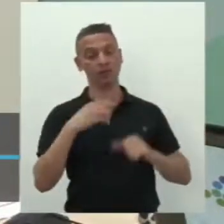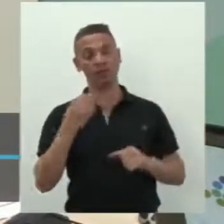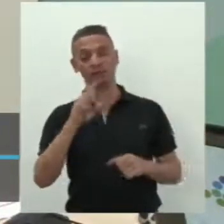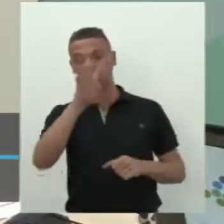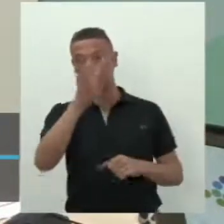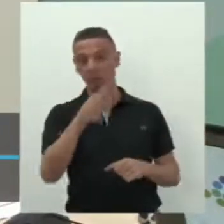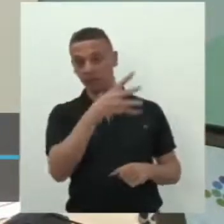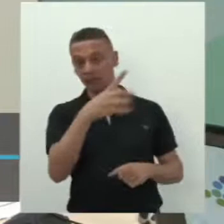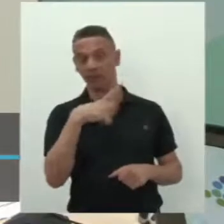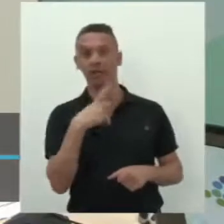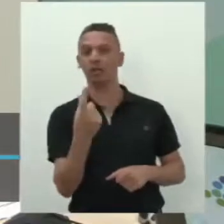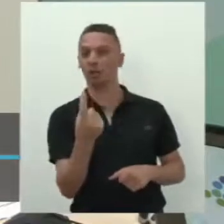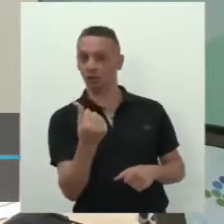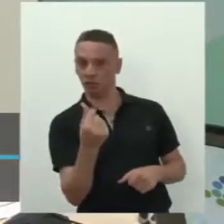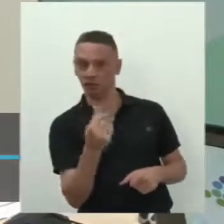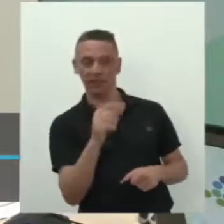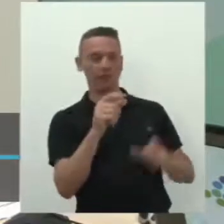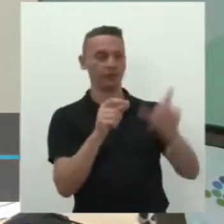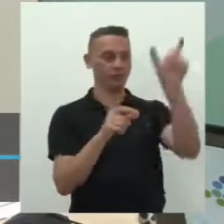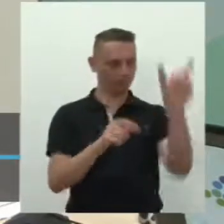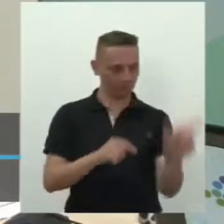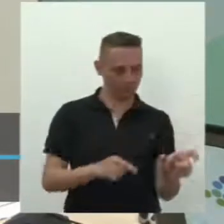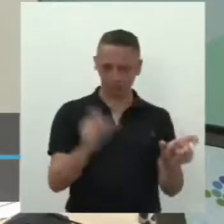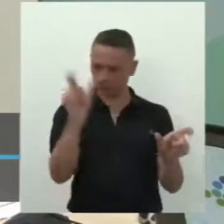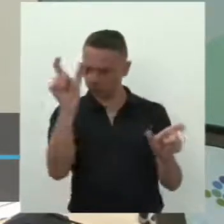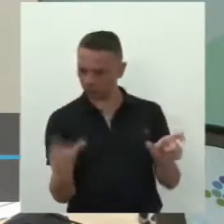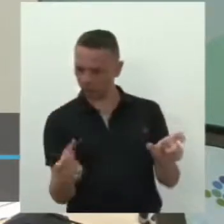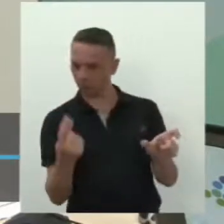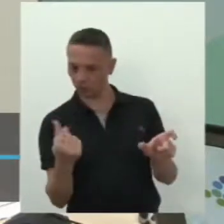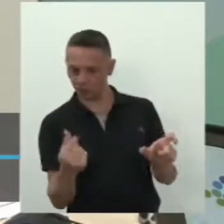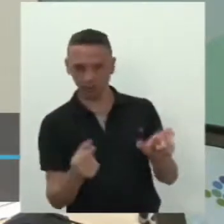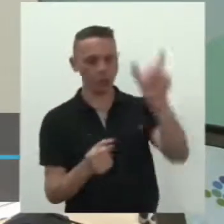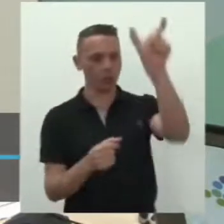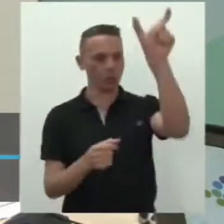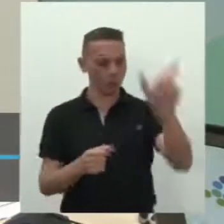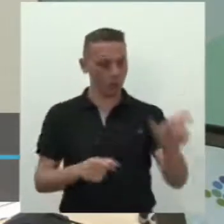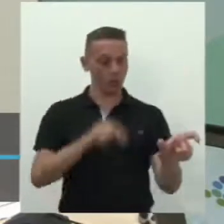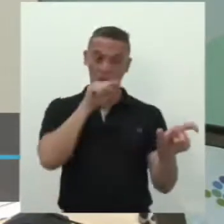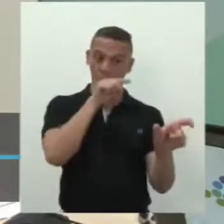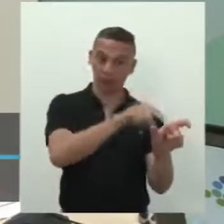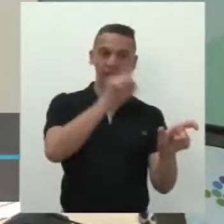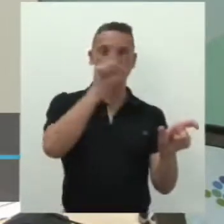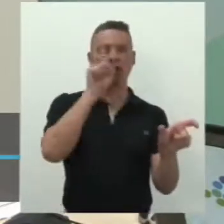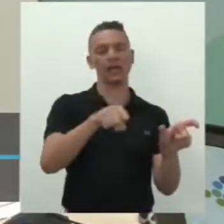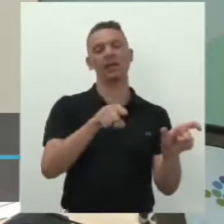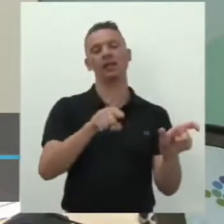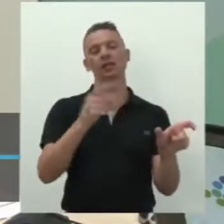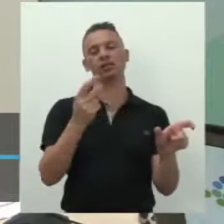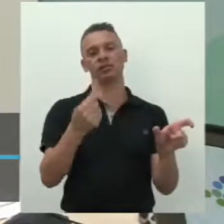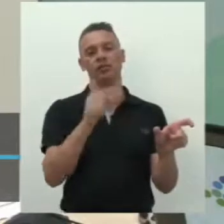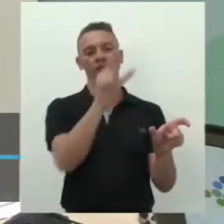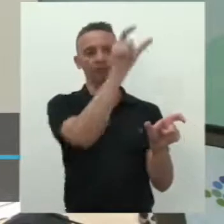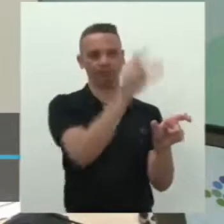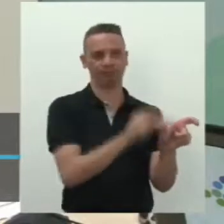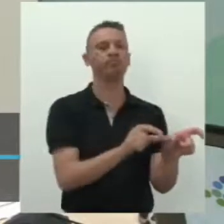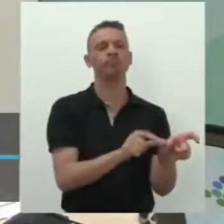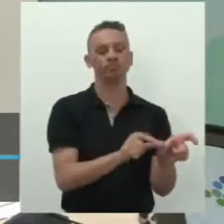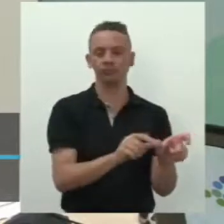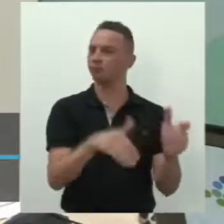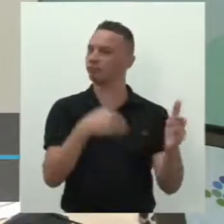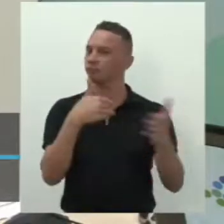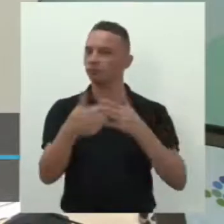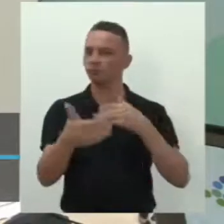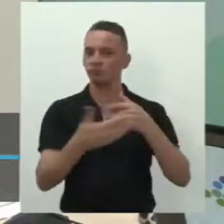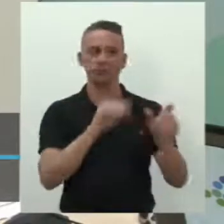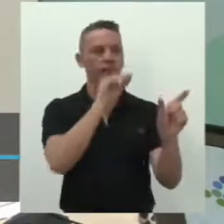trabalhar com dinheiro, essa e essa coluna. Seleciona a coluna inteira e fala para o Excel, ó, aqui a gente vai trabalhar com moeda. Então, todo dado que você